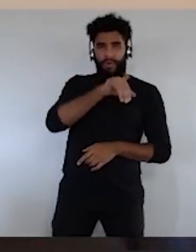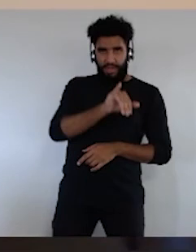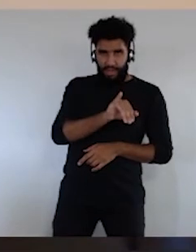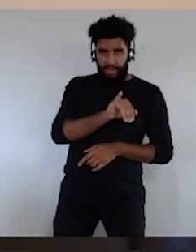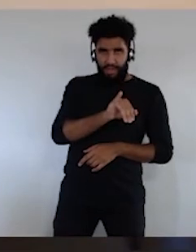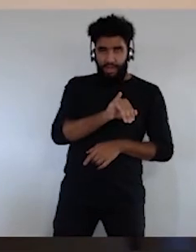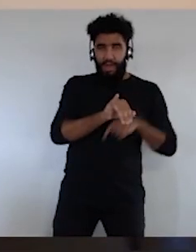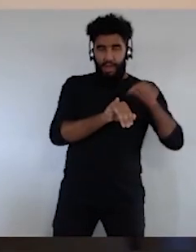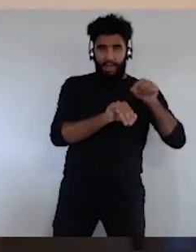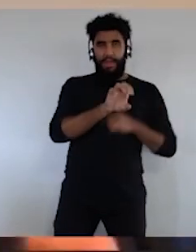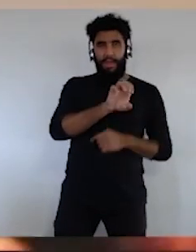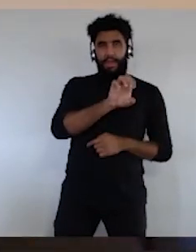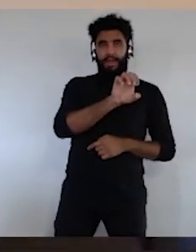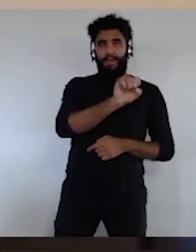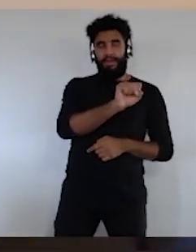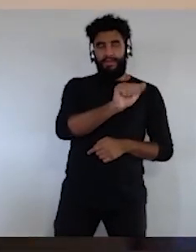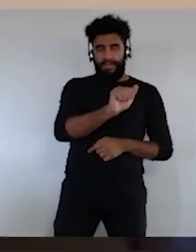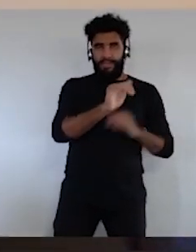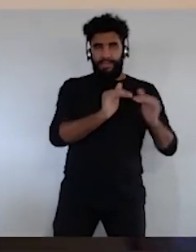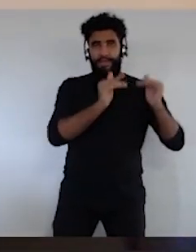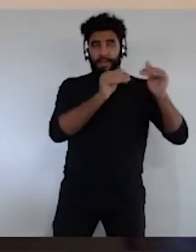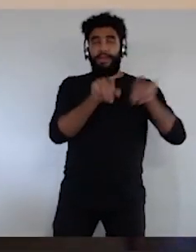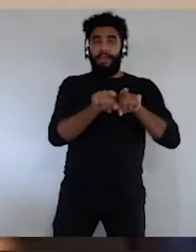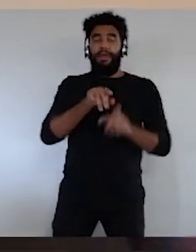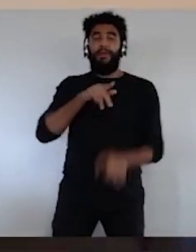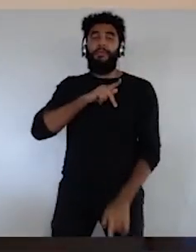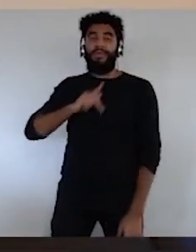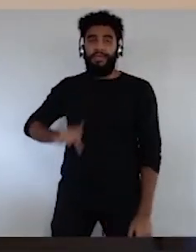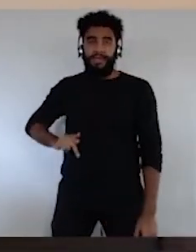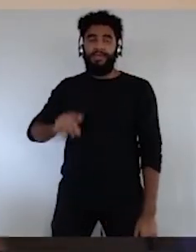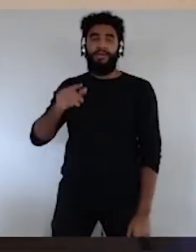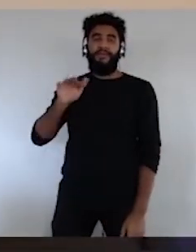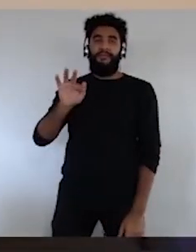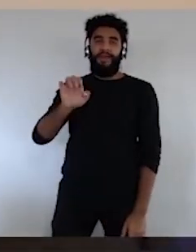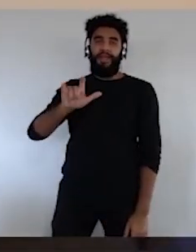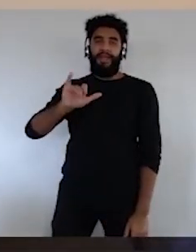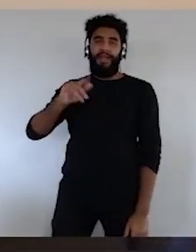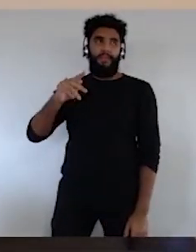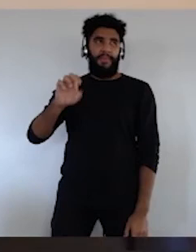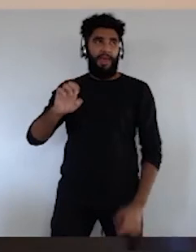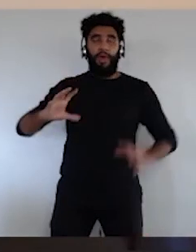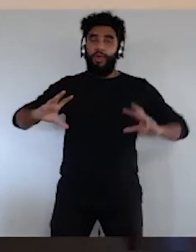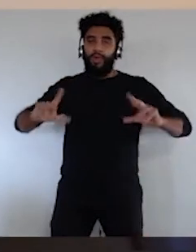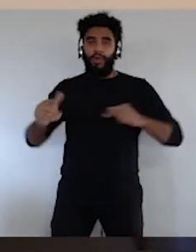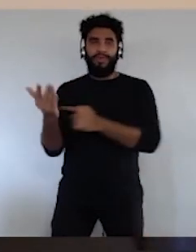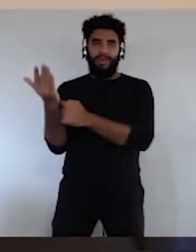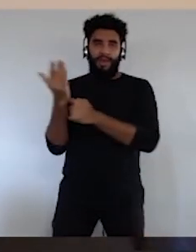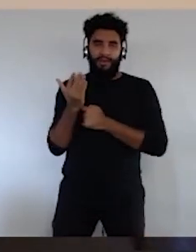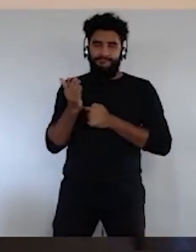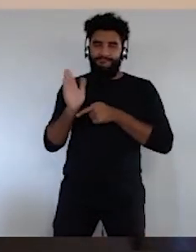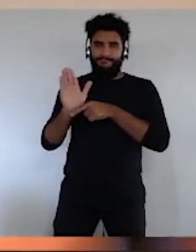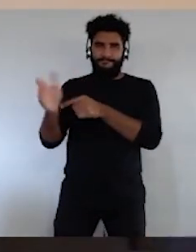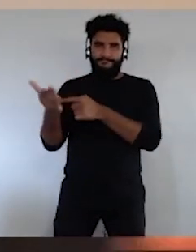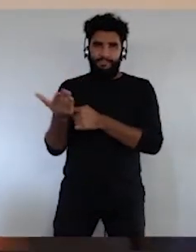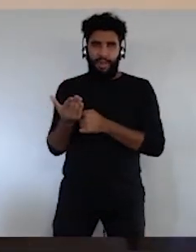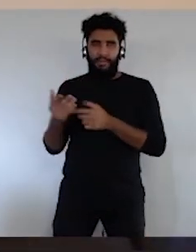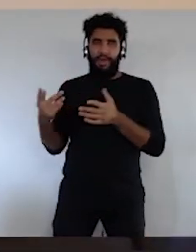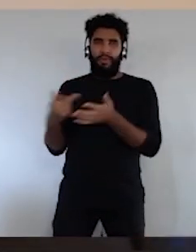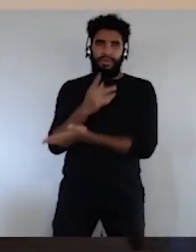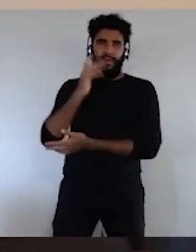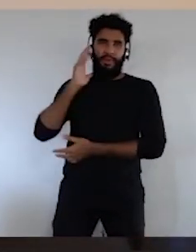o Marcelo, aí está nos ajudando como fazer esse procedimento. Eu não sei se os colegas, ainda nesses 3 minutos restantes, gostariam de